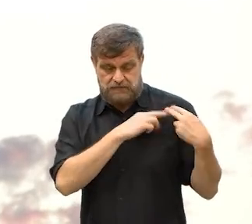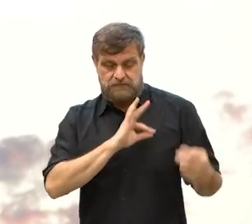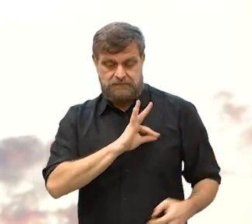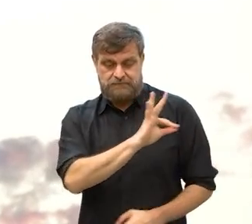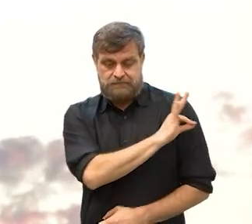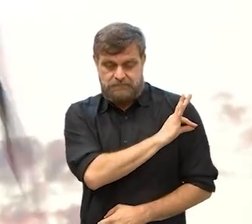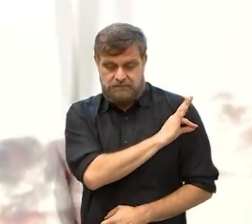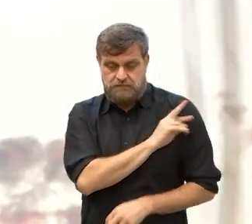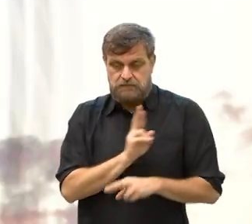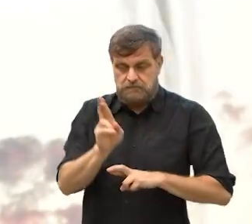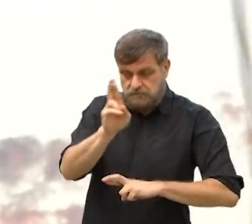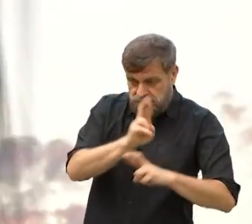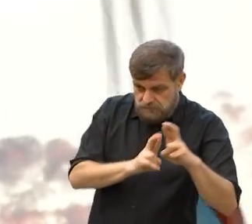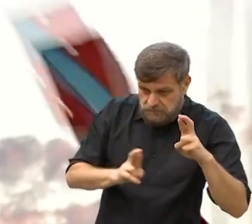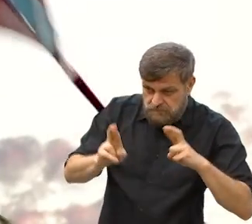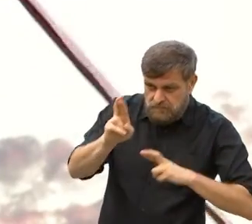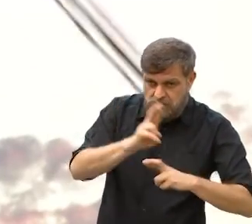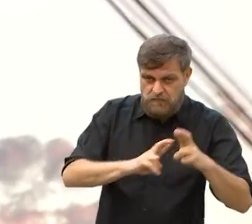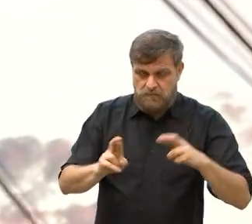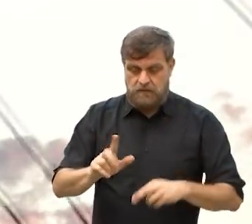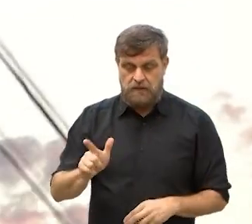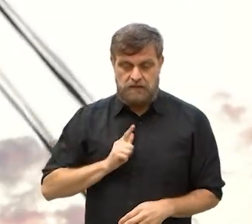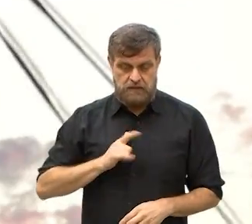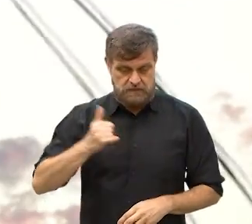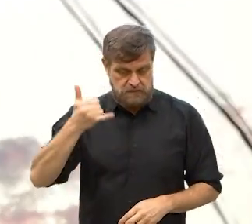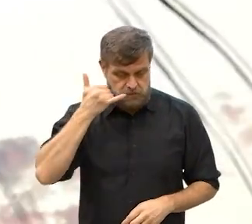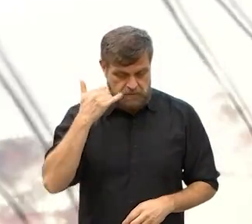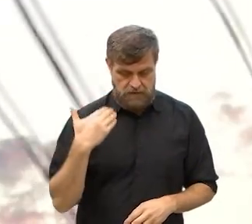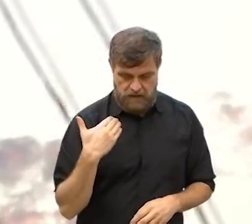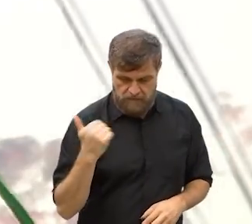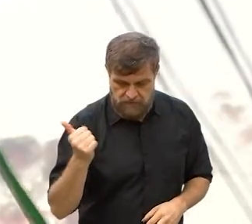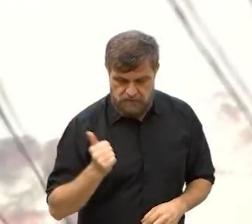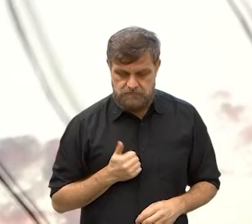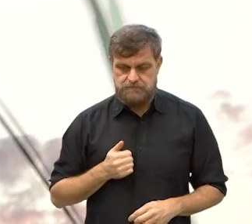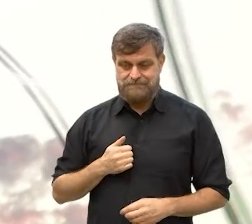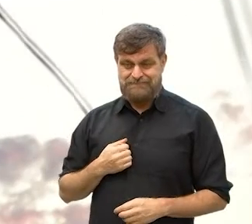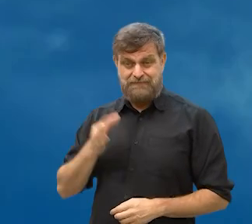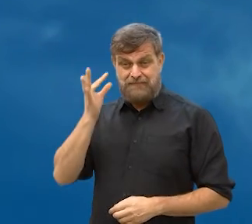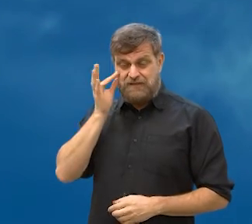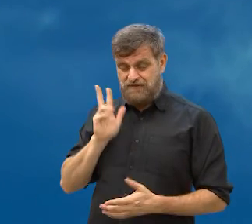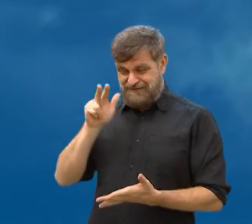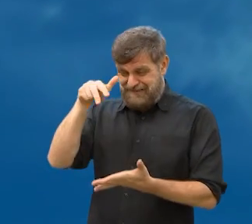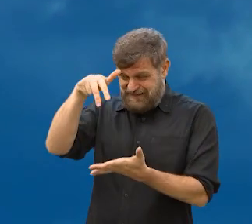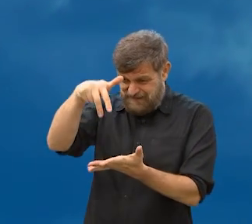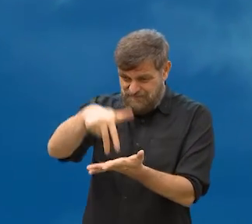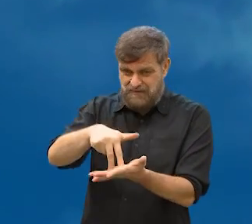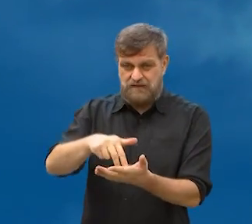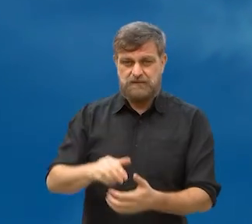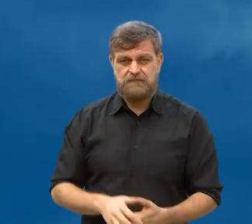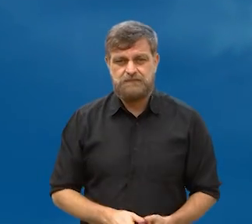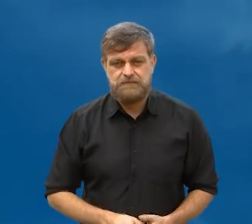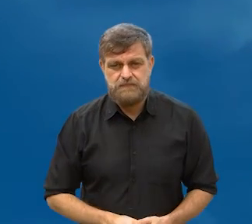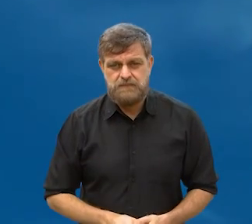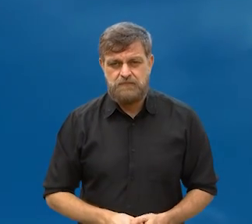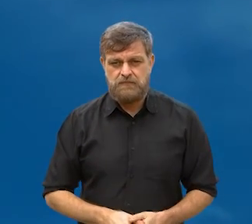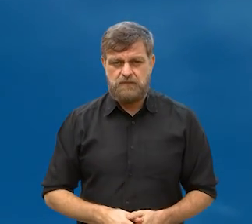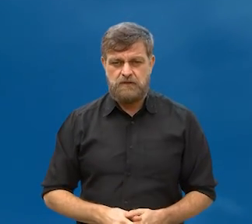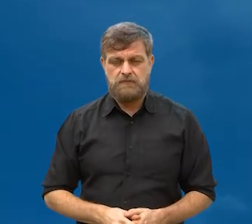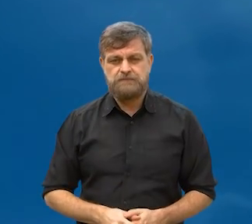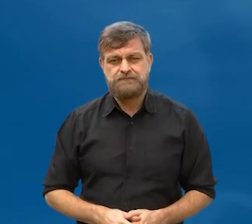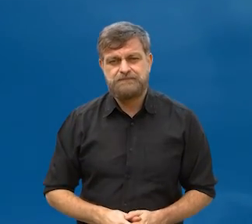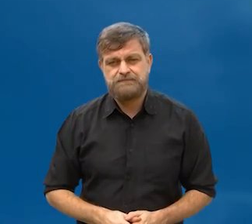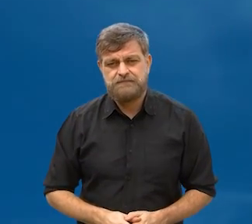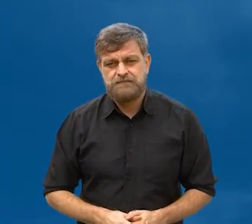guarda, para que ela então atenda as ocorrências que porventura tenha nesse